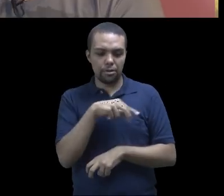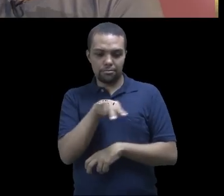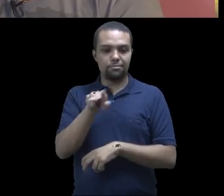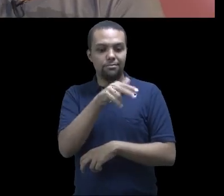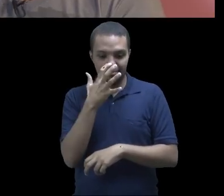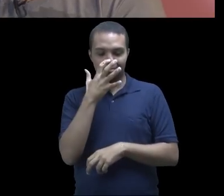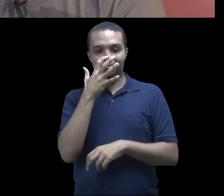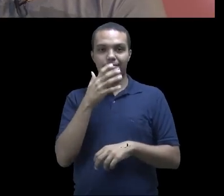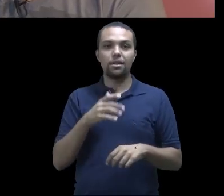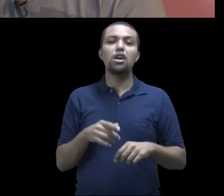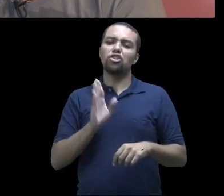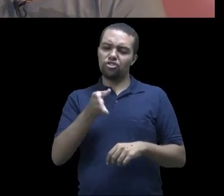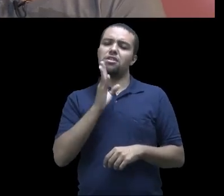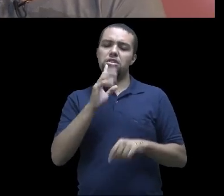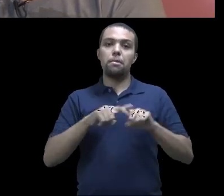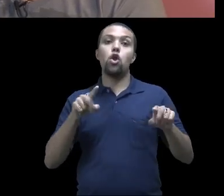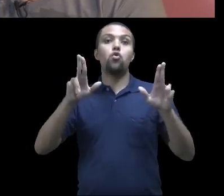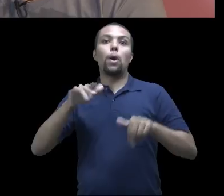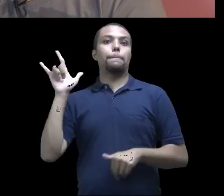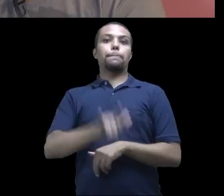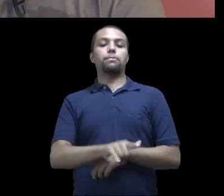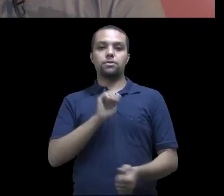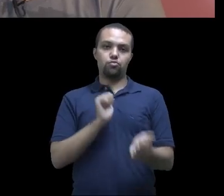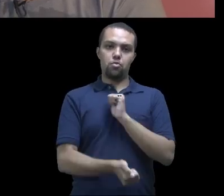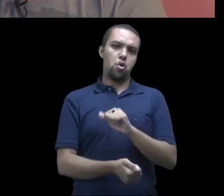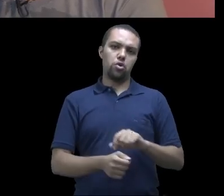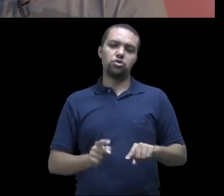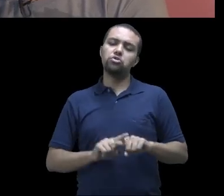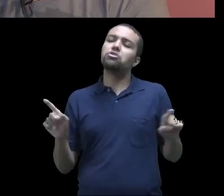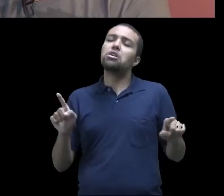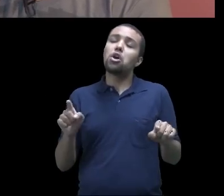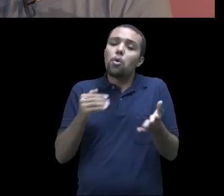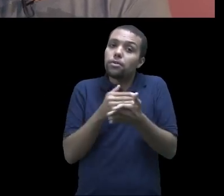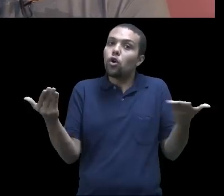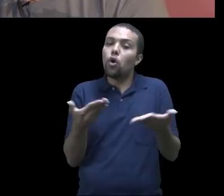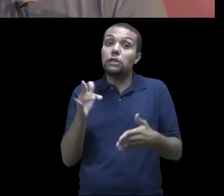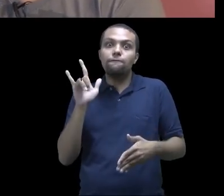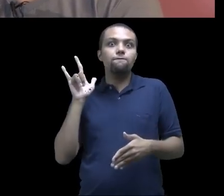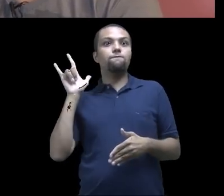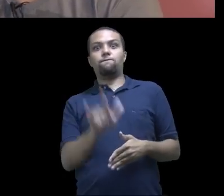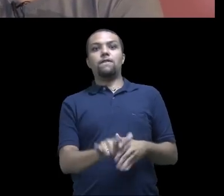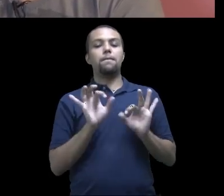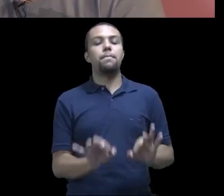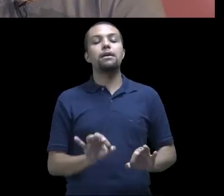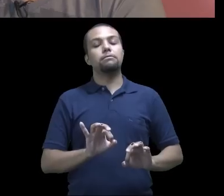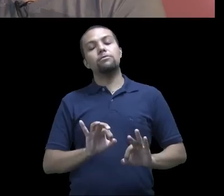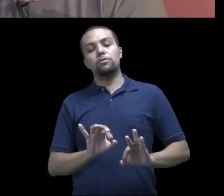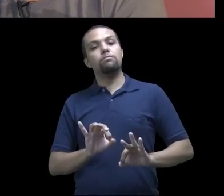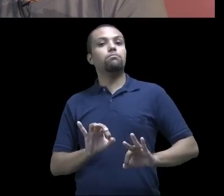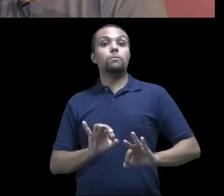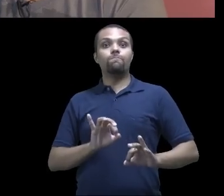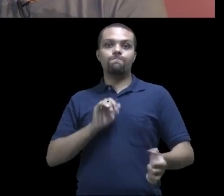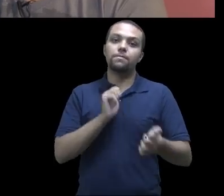antes? Conhecia, mas nunca fui um fã de esporte, na verdade. Uhum. É engraçado que fui ser um fã e hoje um atleta depois que